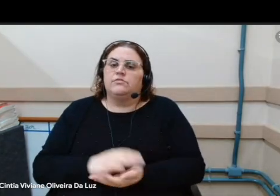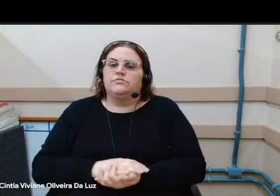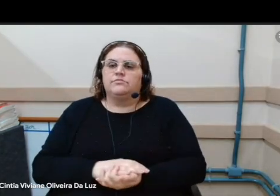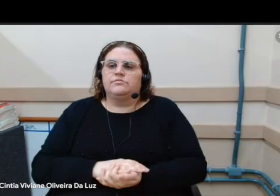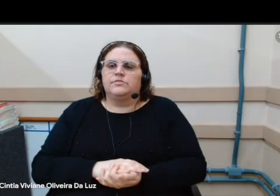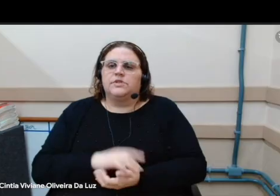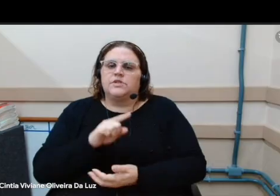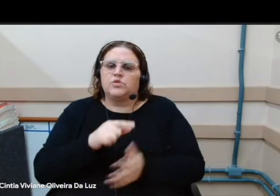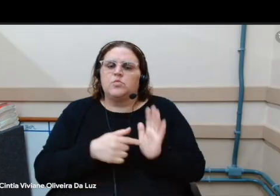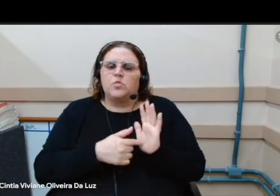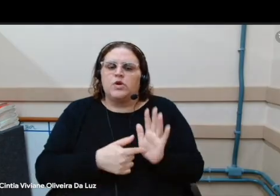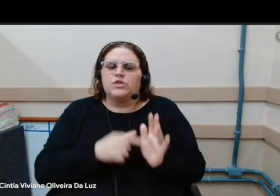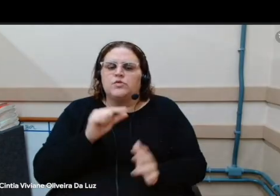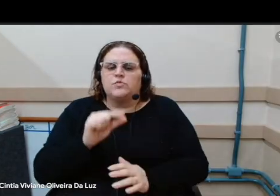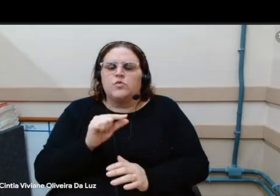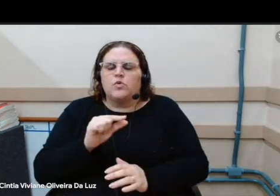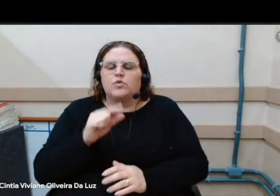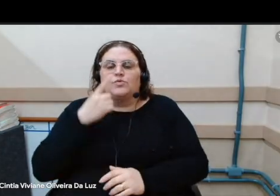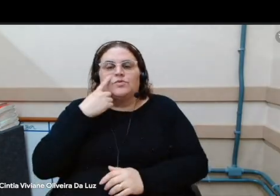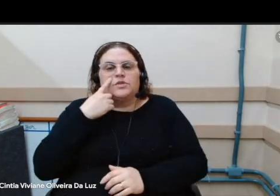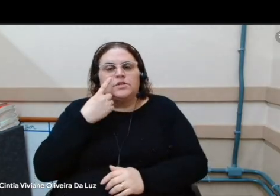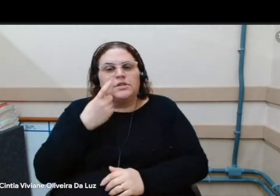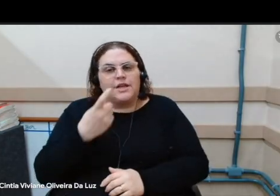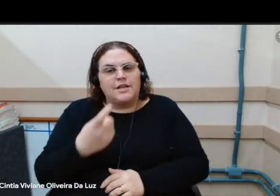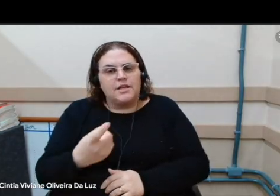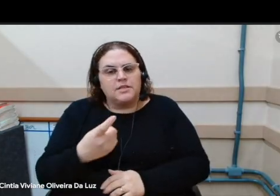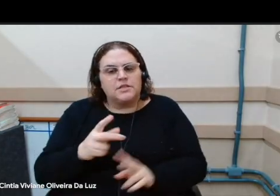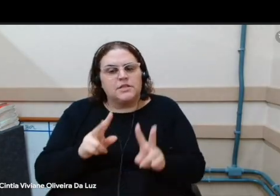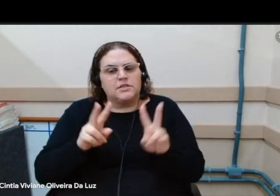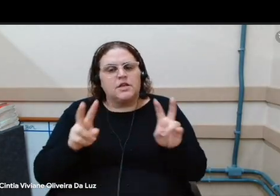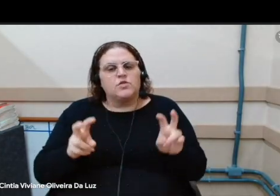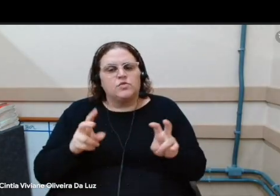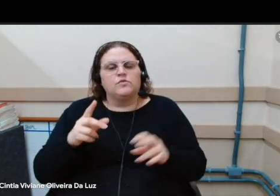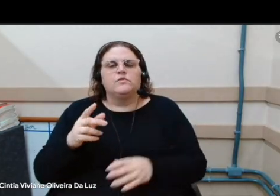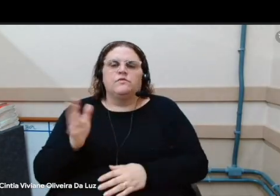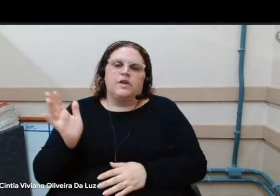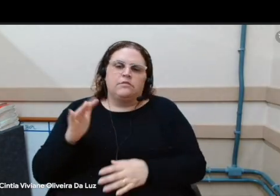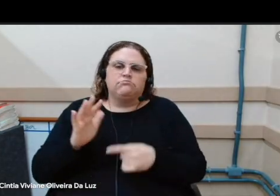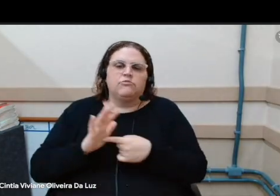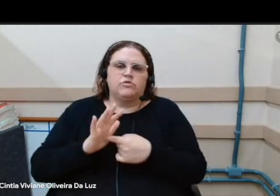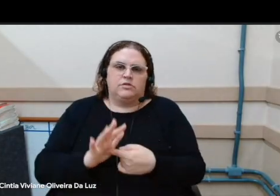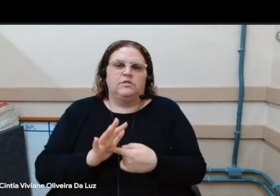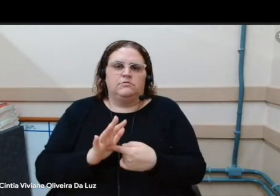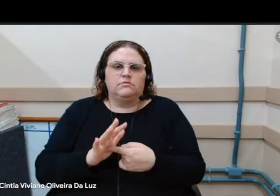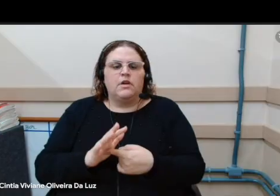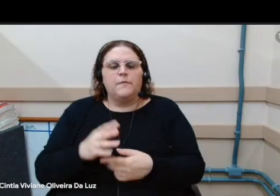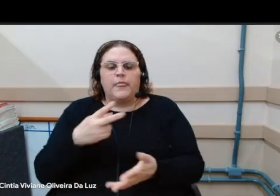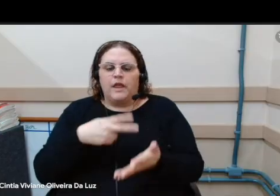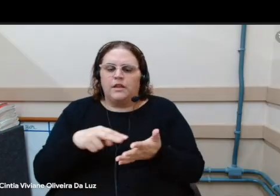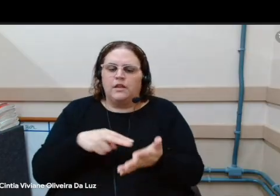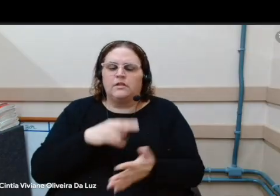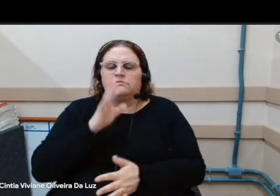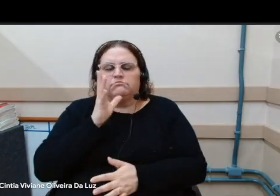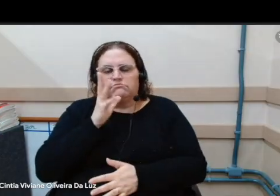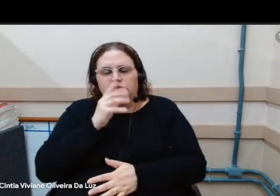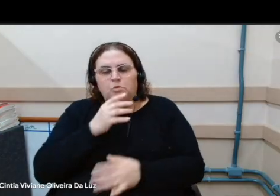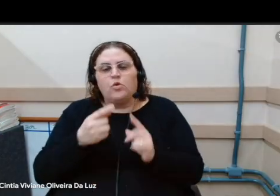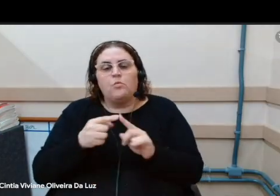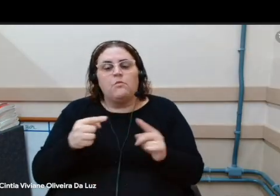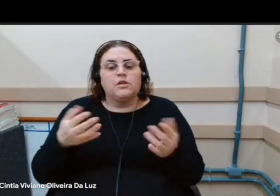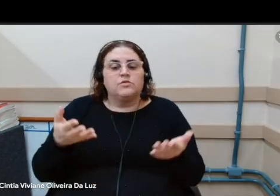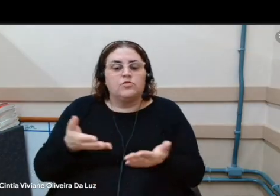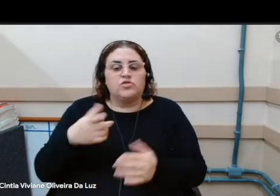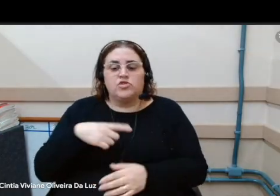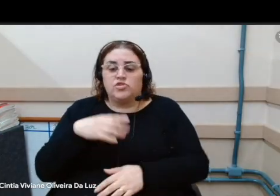pouco do interesse né que essa temática vem trazendo como eu falei a dança Demorou mas hoje a gente tem curso de